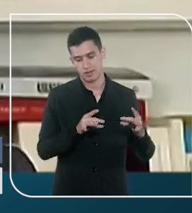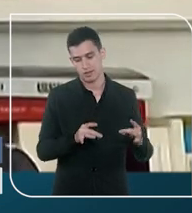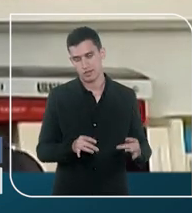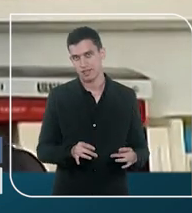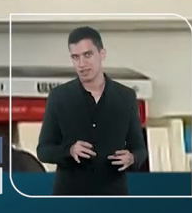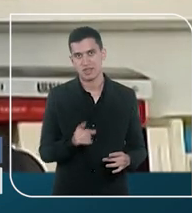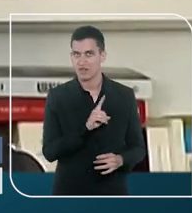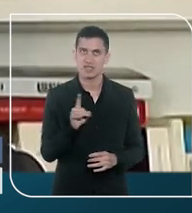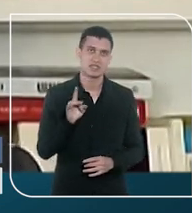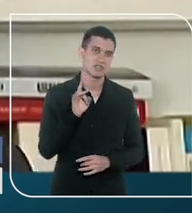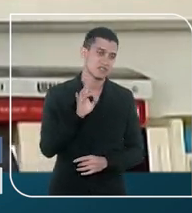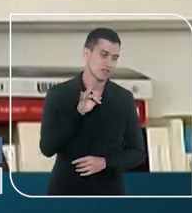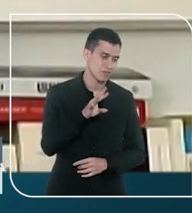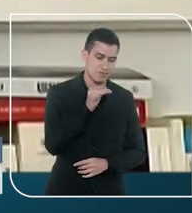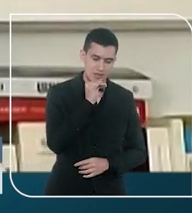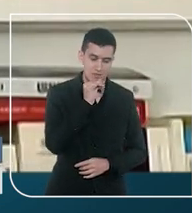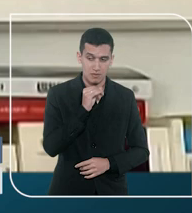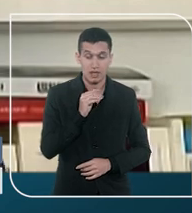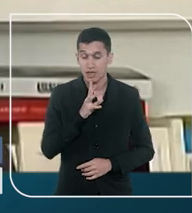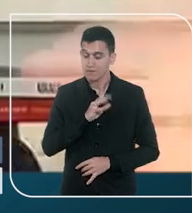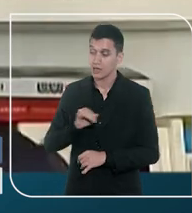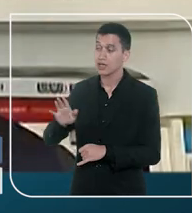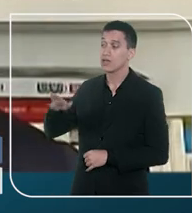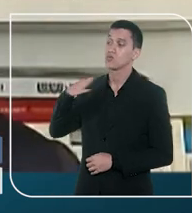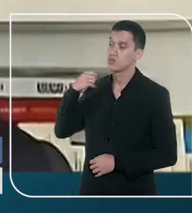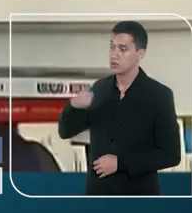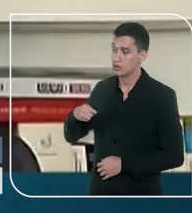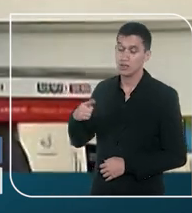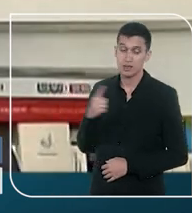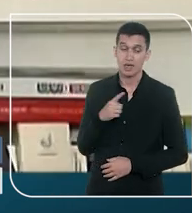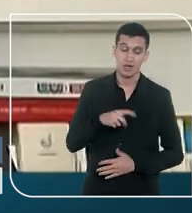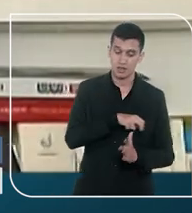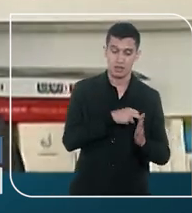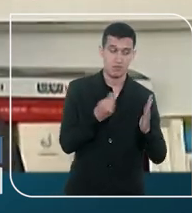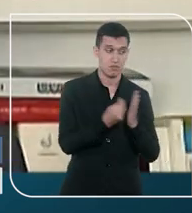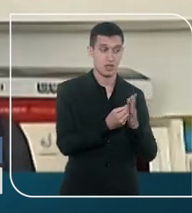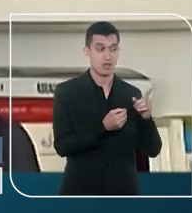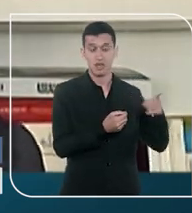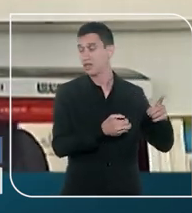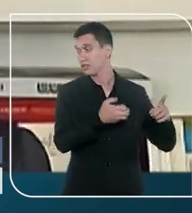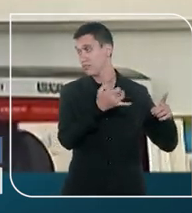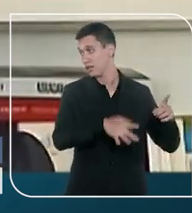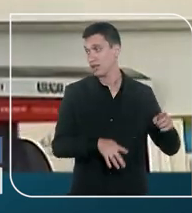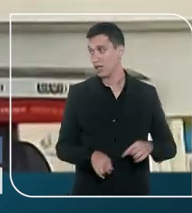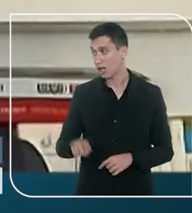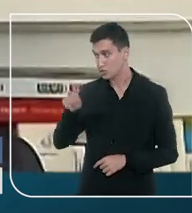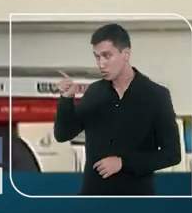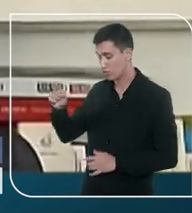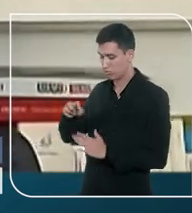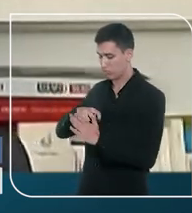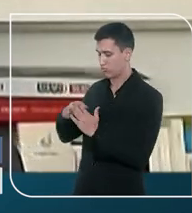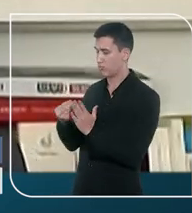Não é simplesmente dizer assim, olha, a ementa de um julgado diz isso, a ementa do outro está dizendo, né, de forma